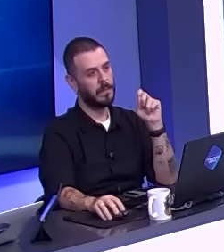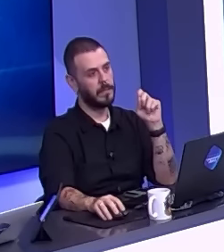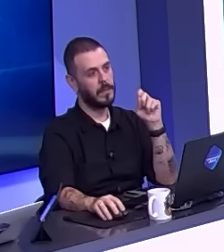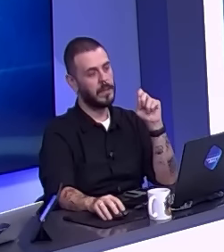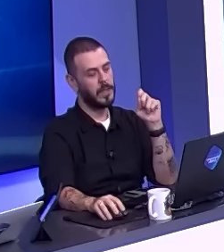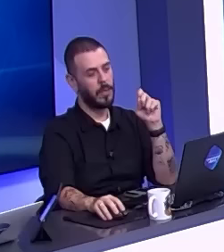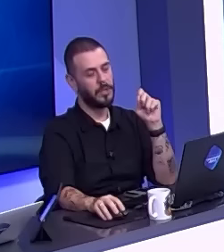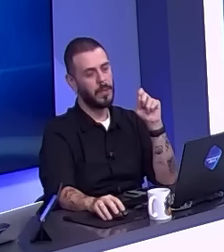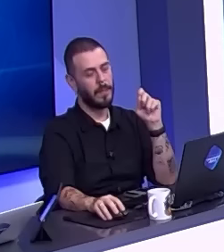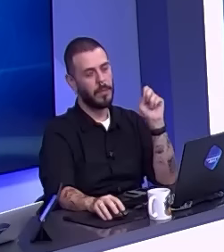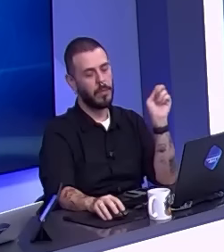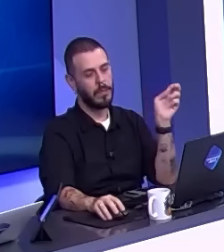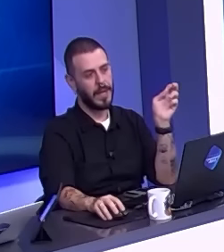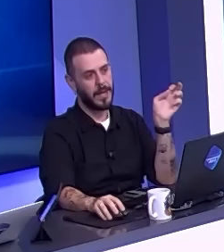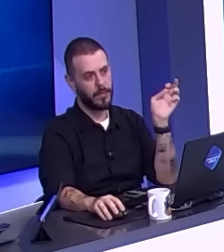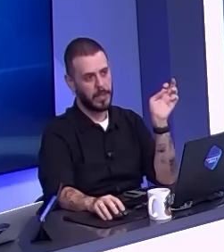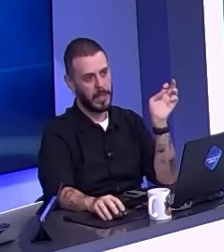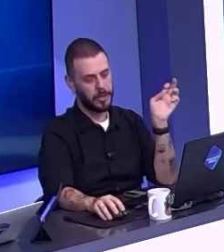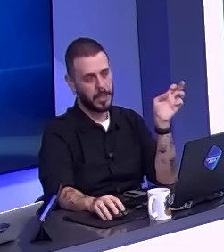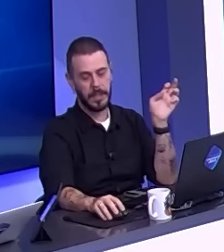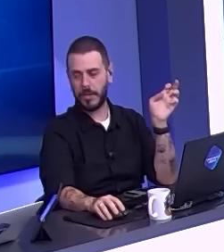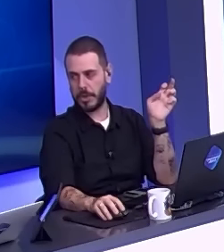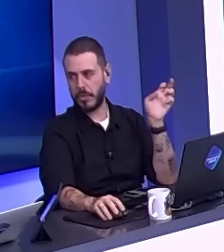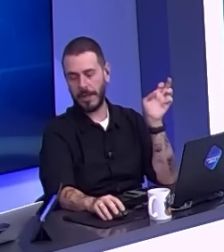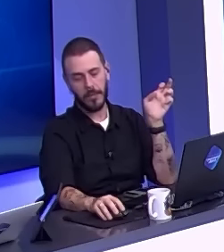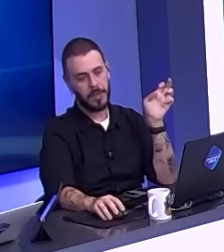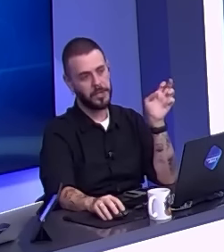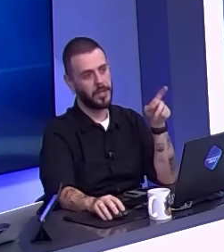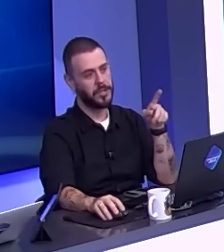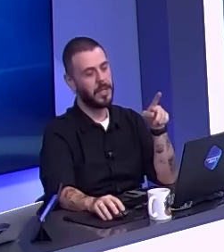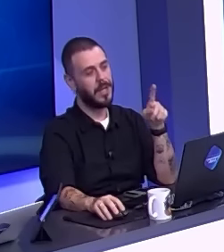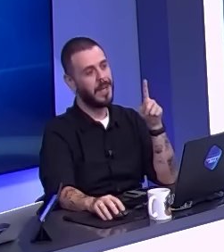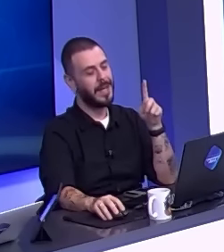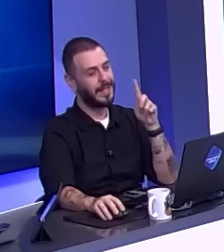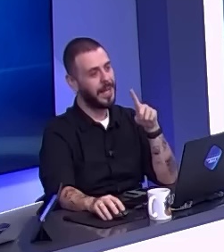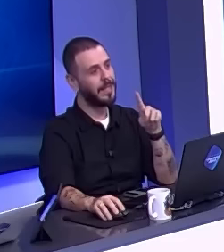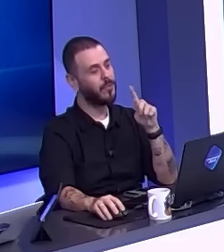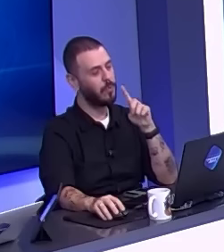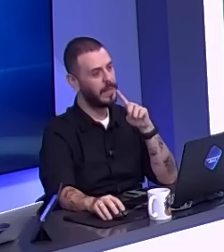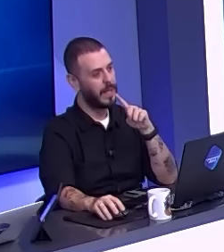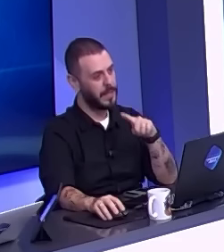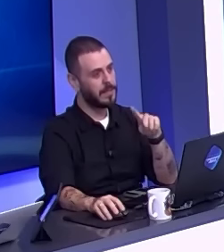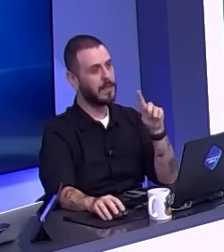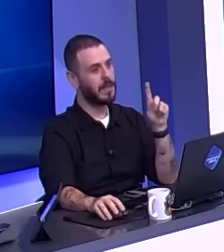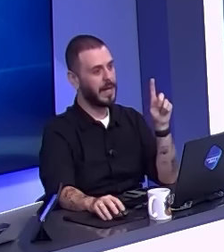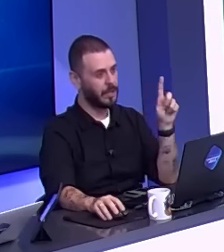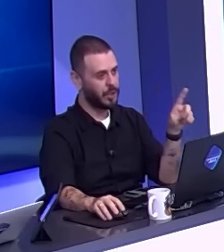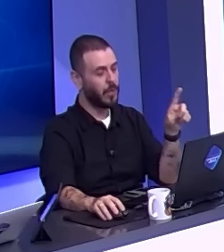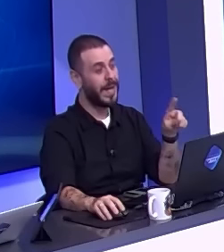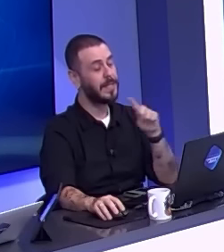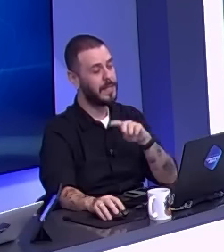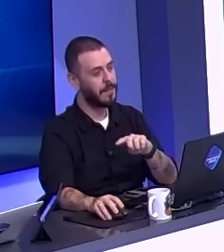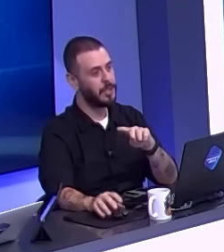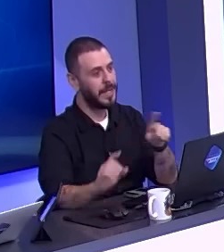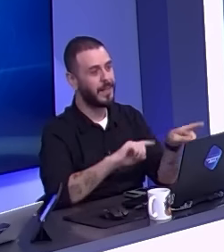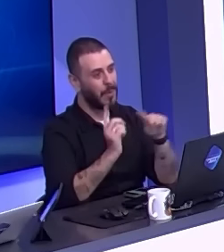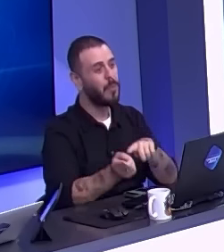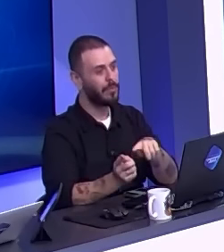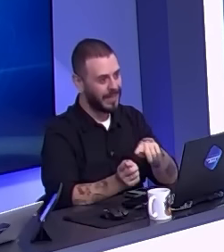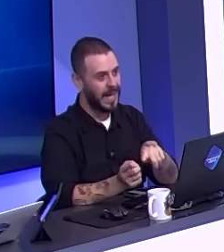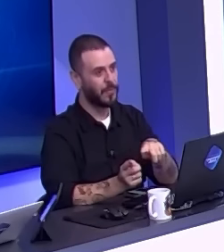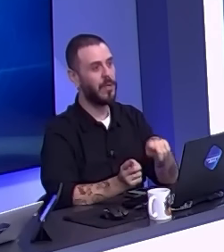seriedade eu acho que é um caminho contrário e acho que a crise deixa isso claro pra gente é quem instrumentaliza a religião é a Extrema